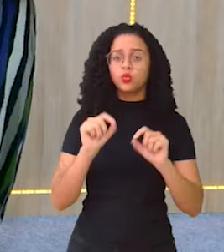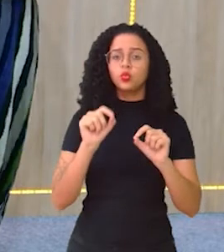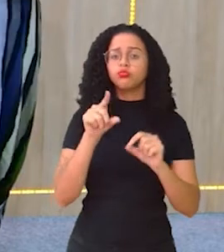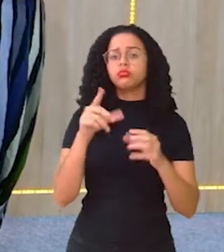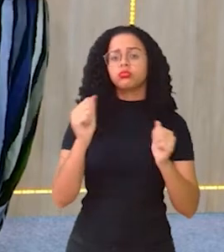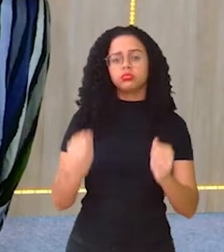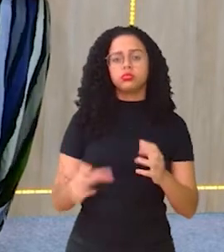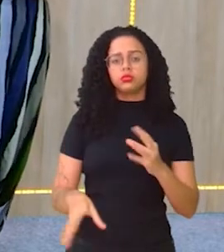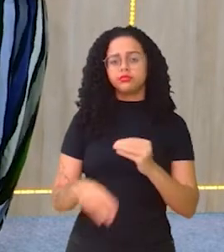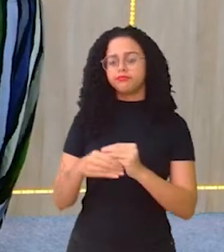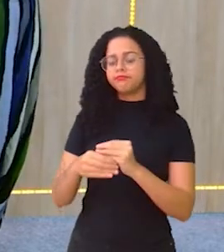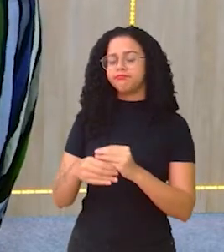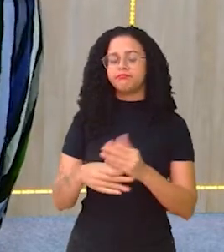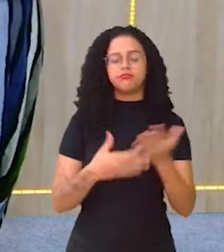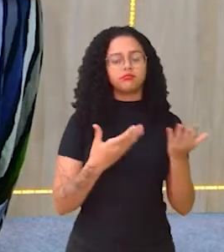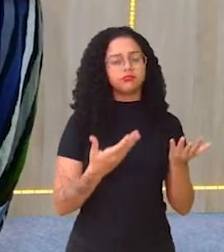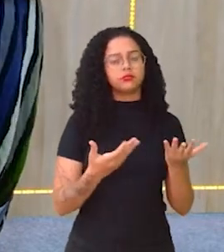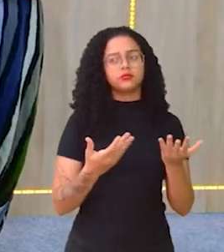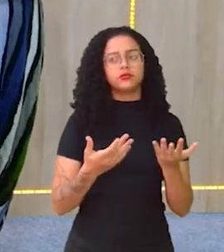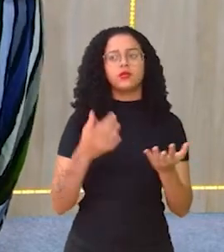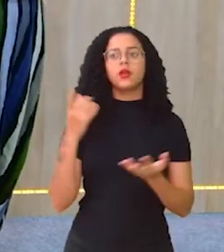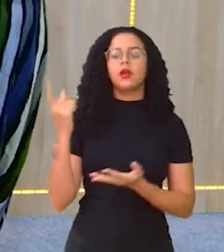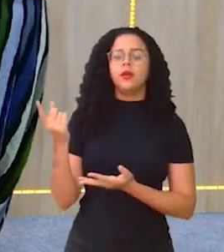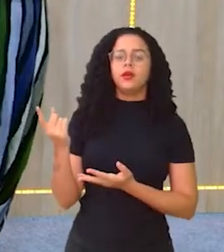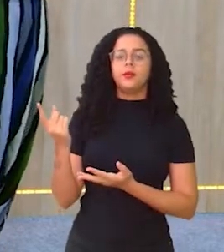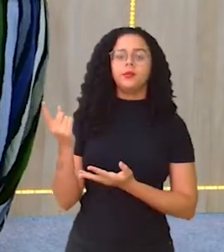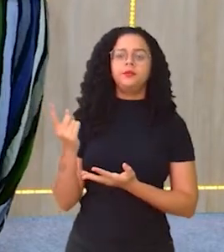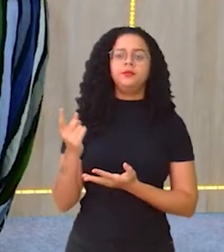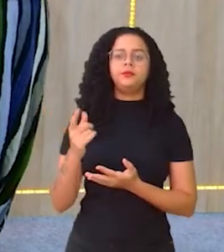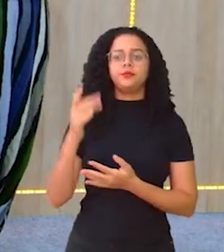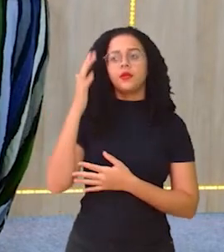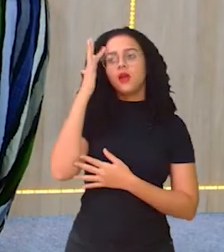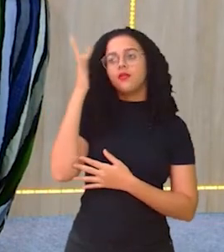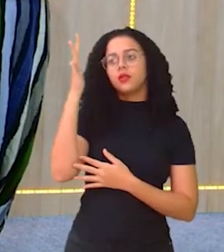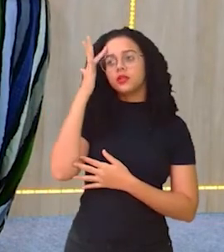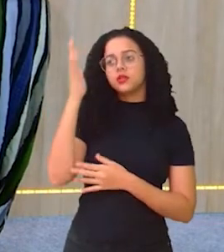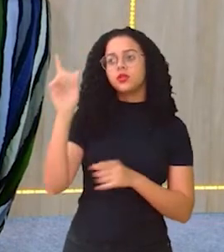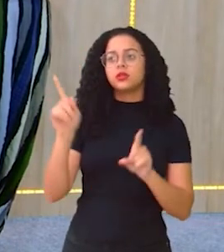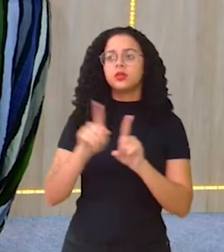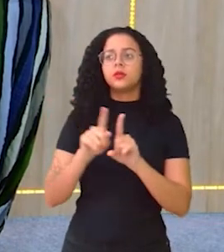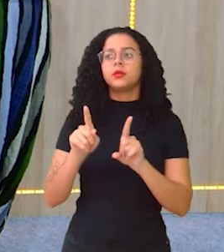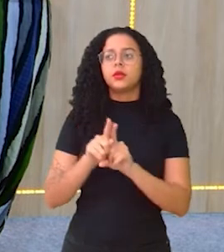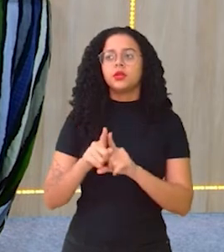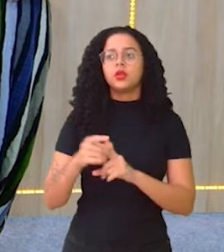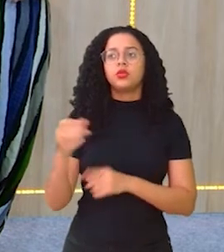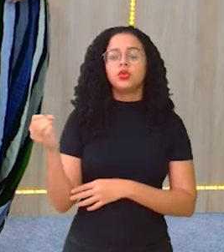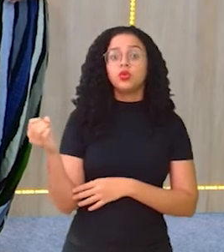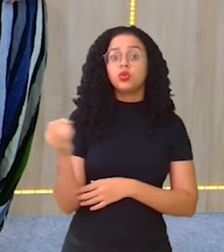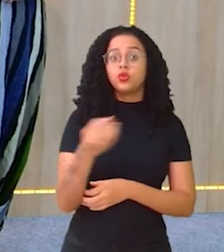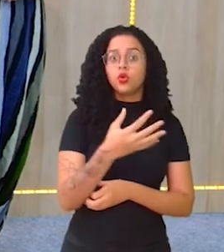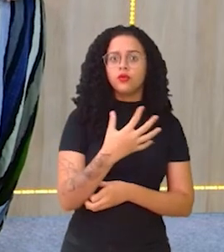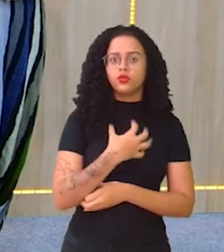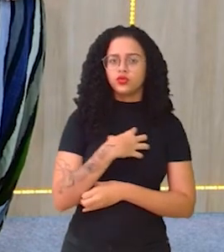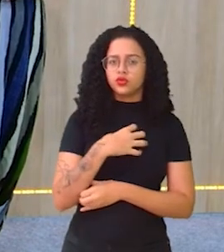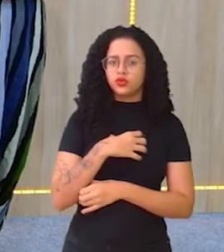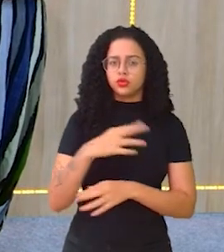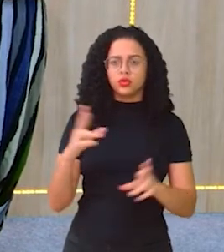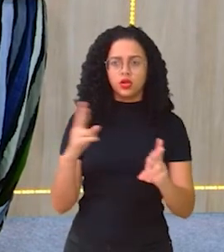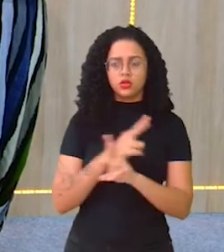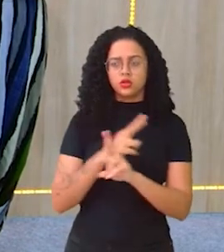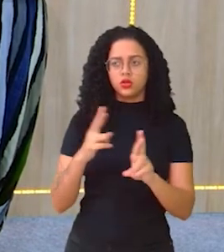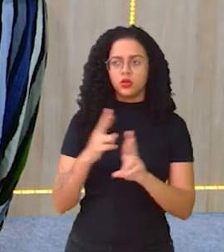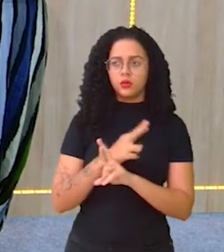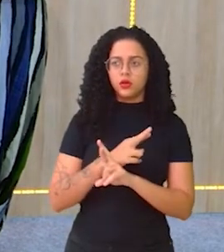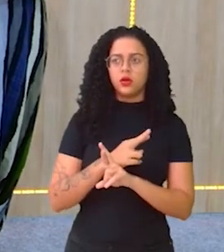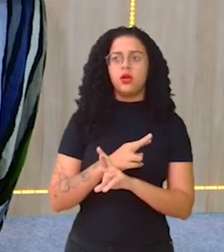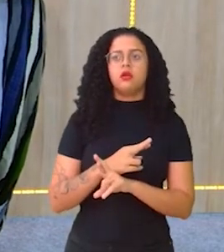acrescentar? Bom, eu trago, minha gente, essa reflexão sobre também as novas formas de se relacionar,